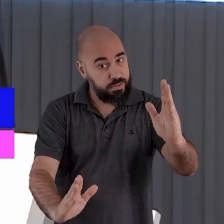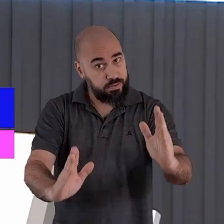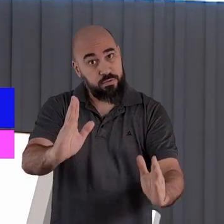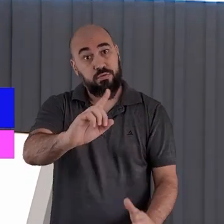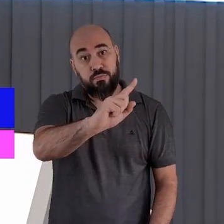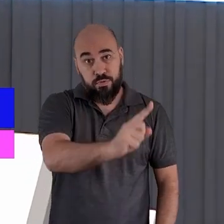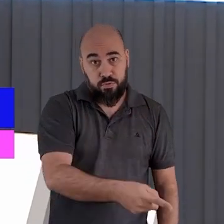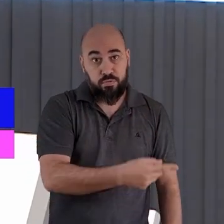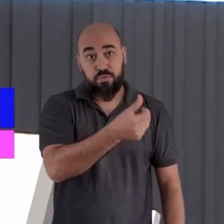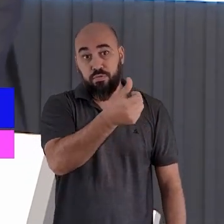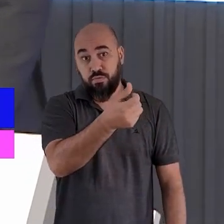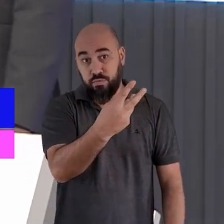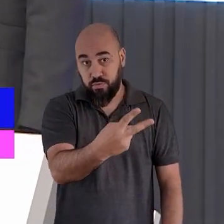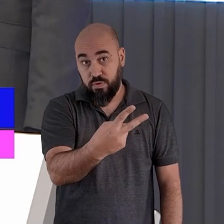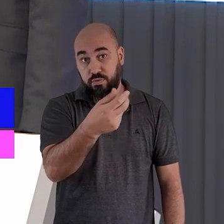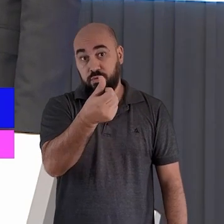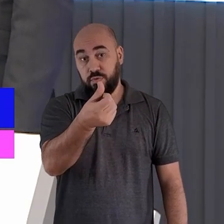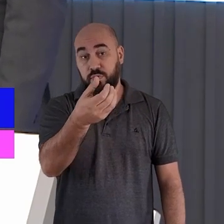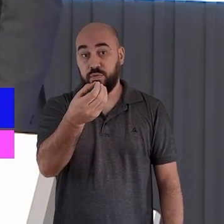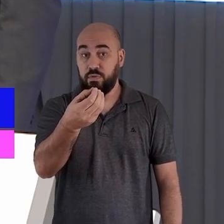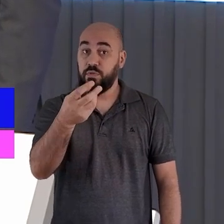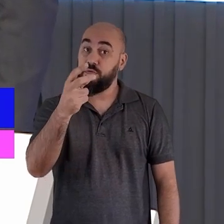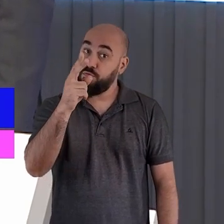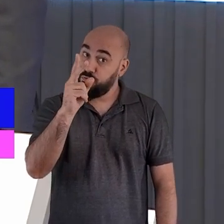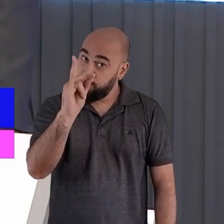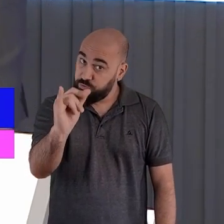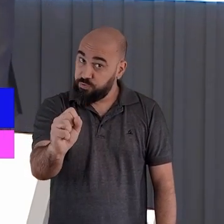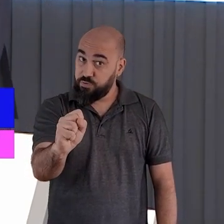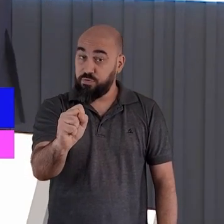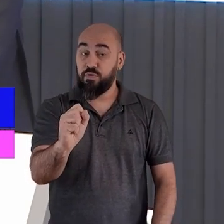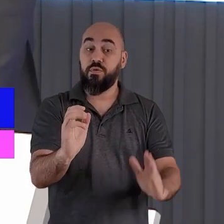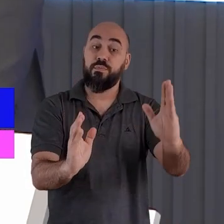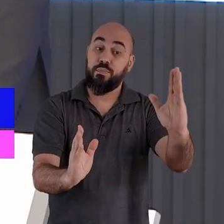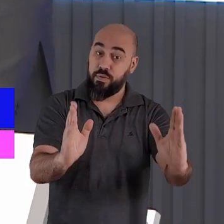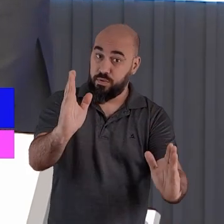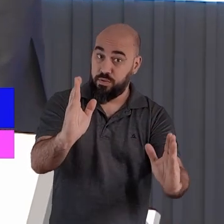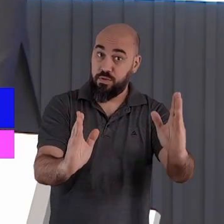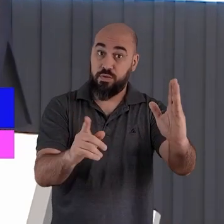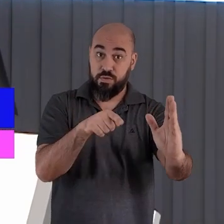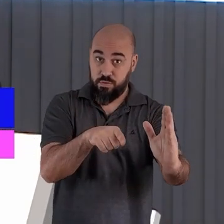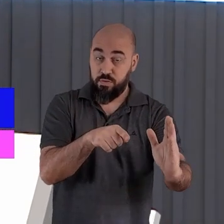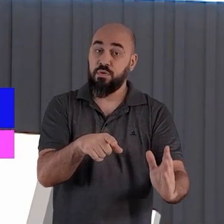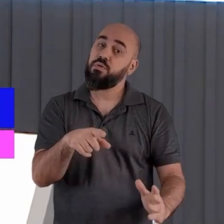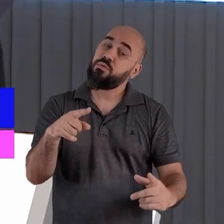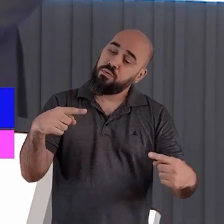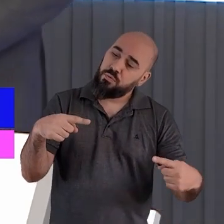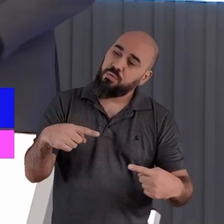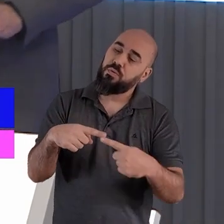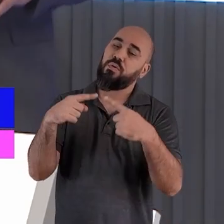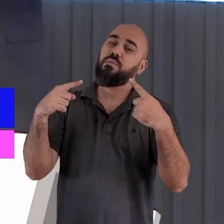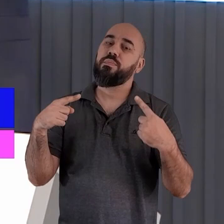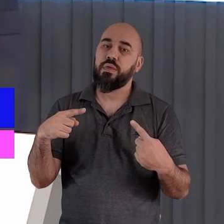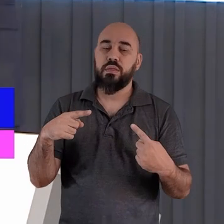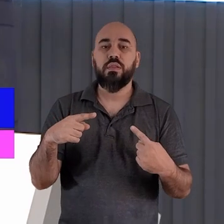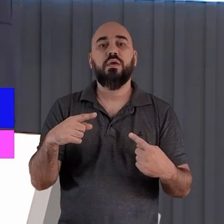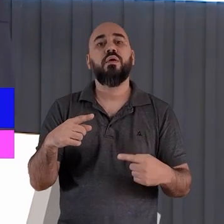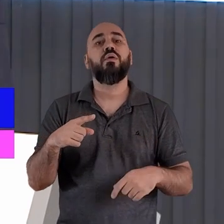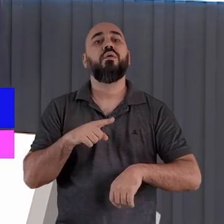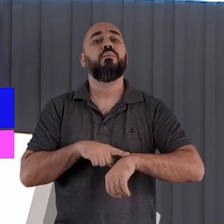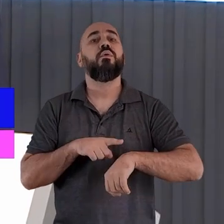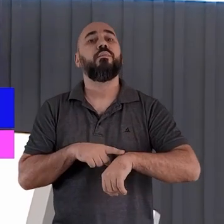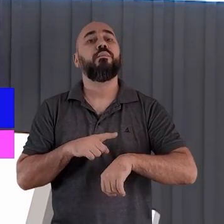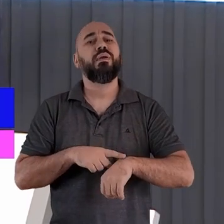de 1260 dias. Este período tem a ver com um